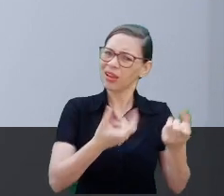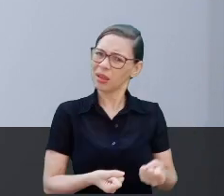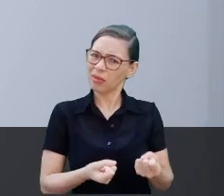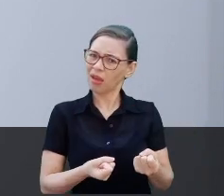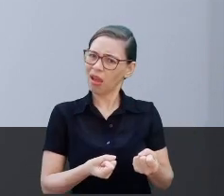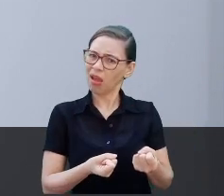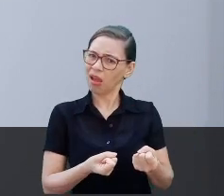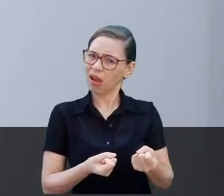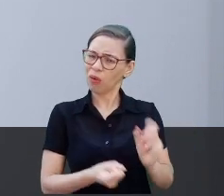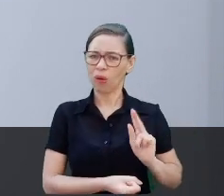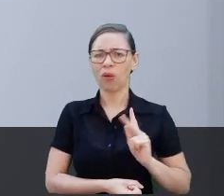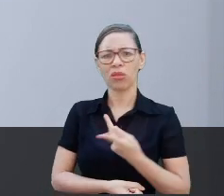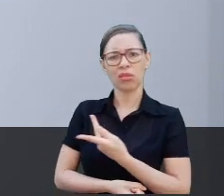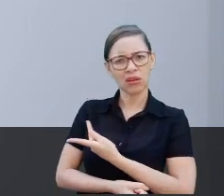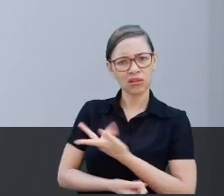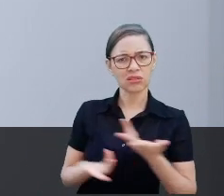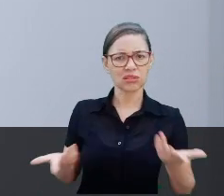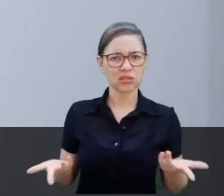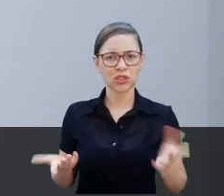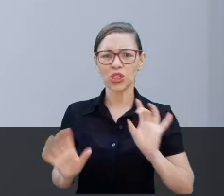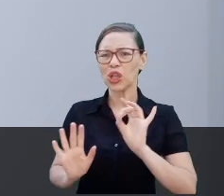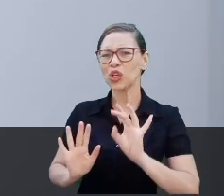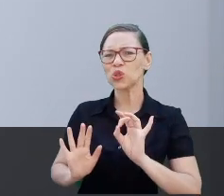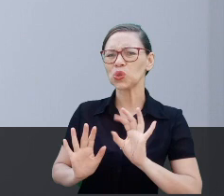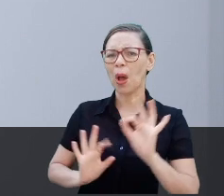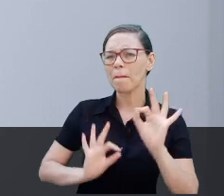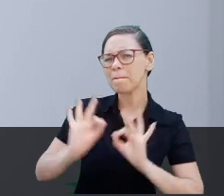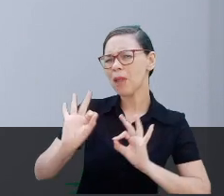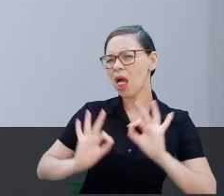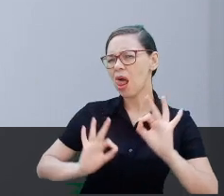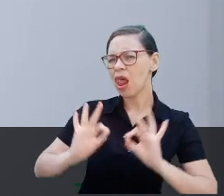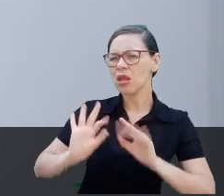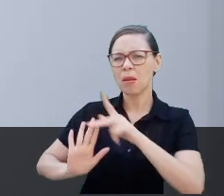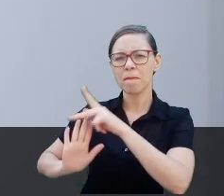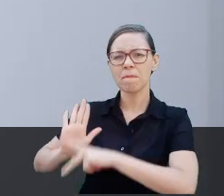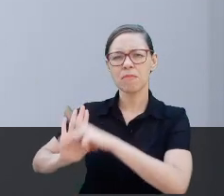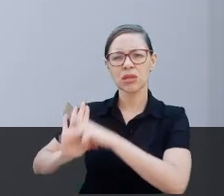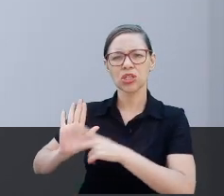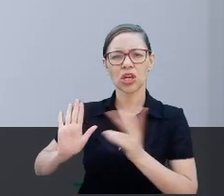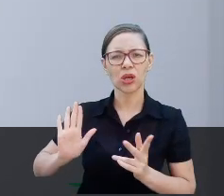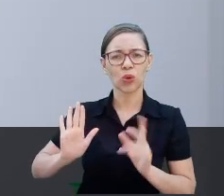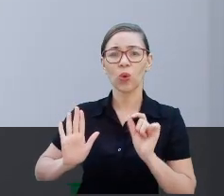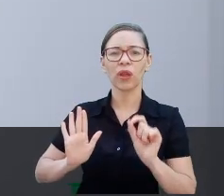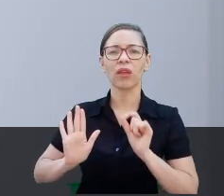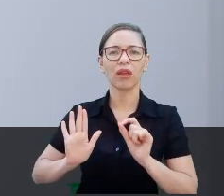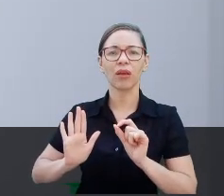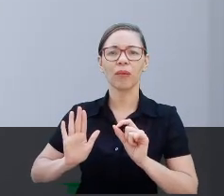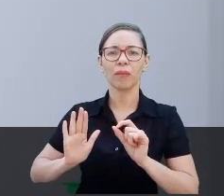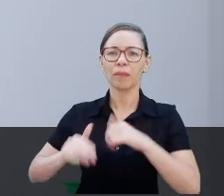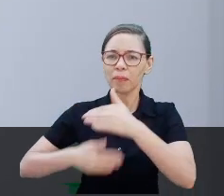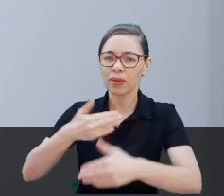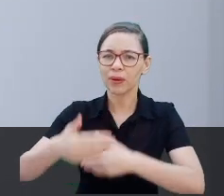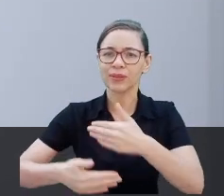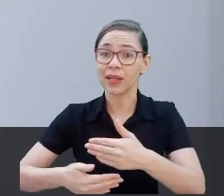um trabalho feito ali para receber essas pessoas, porque não é só simplesmente elaborar um